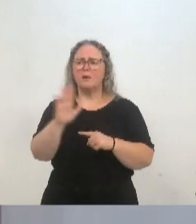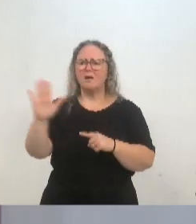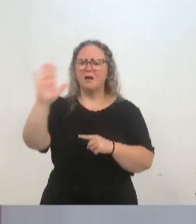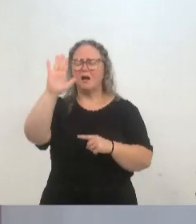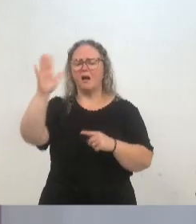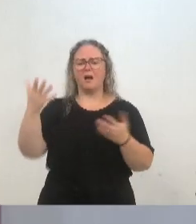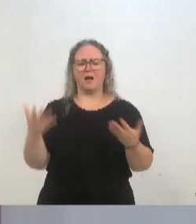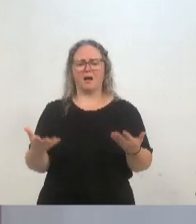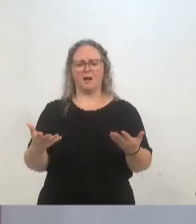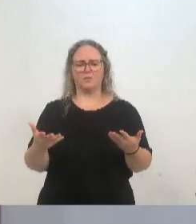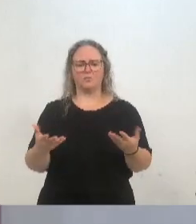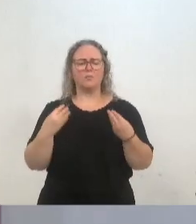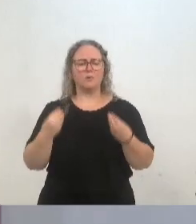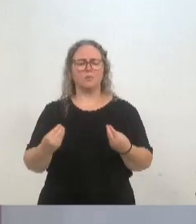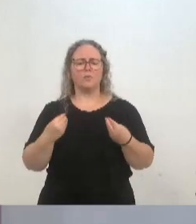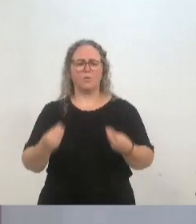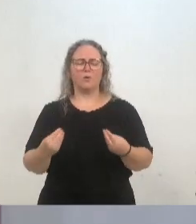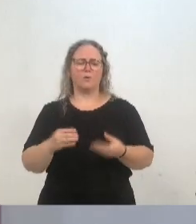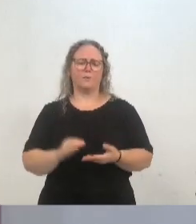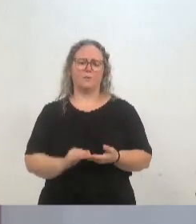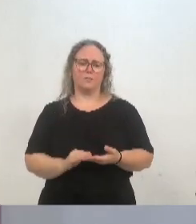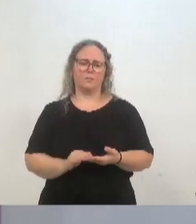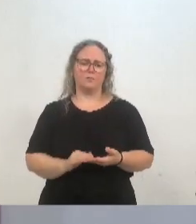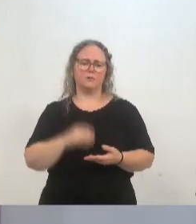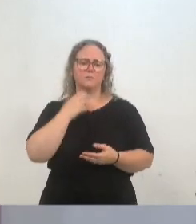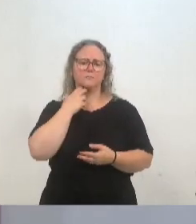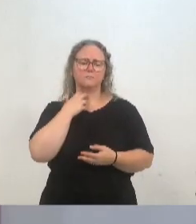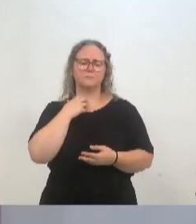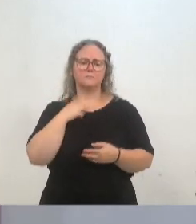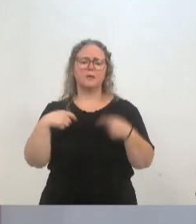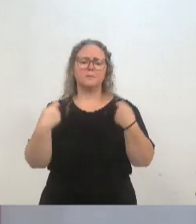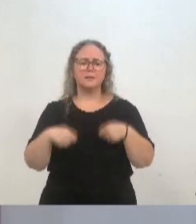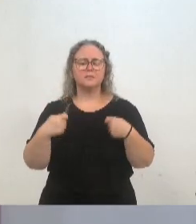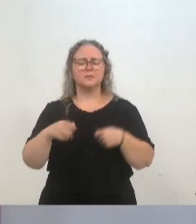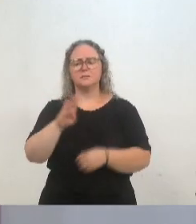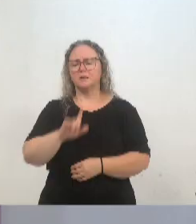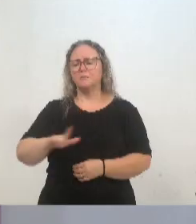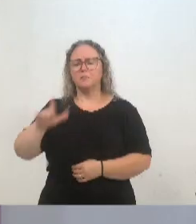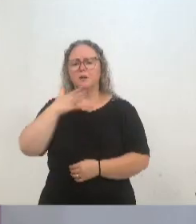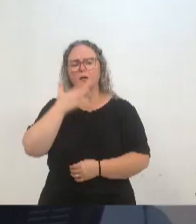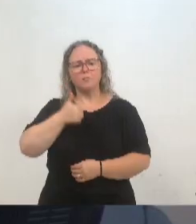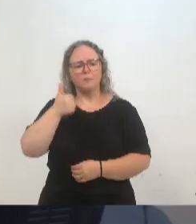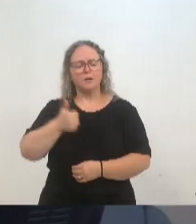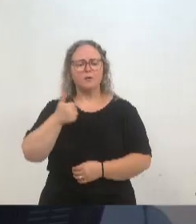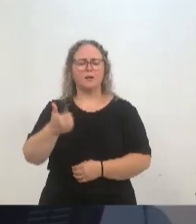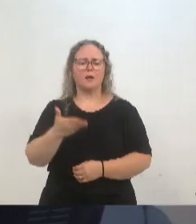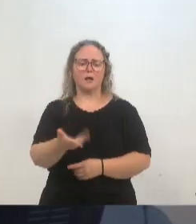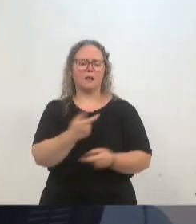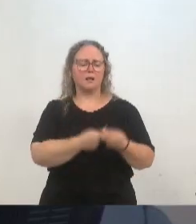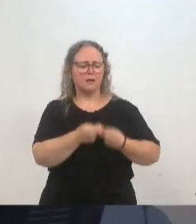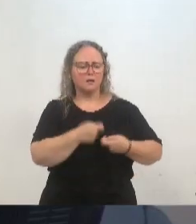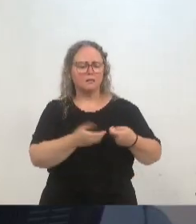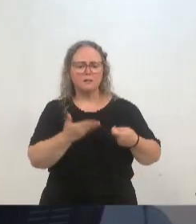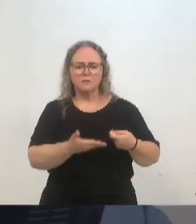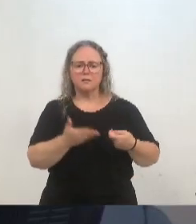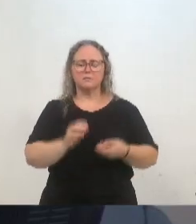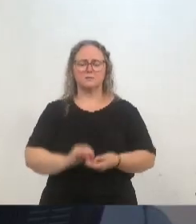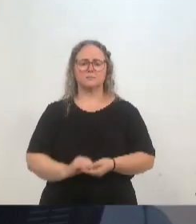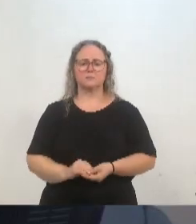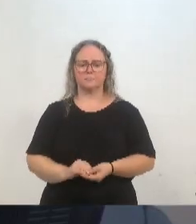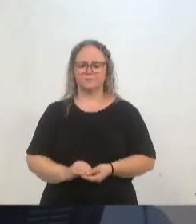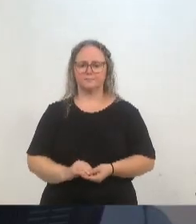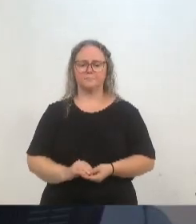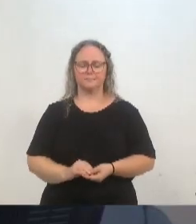receber muitos serviços. Então, não dá para a gente ficar maltratando. Blumenau ficou para trás. Concedo a parte. Ouça a parte,